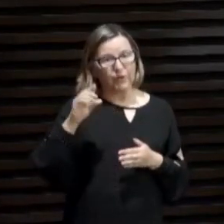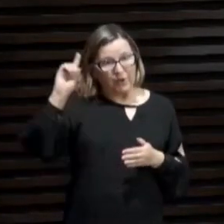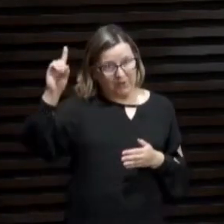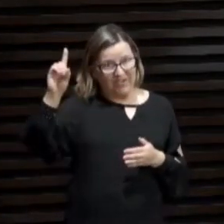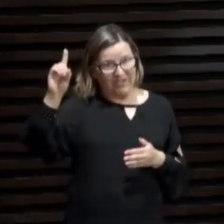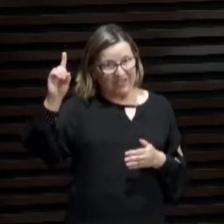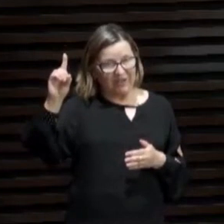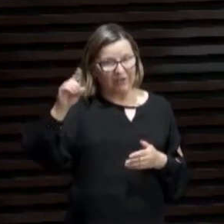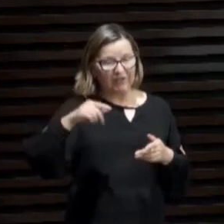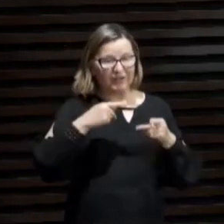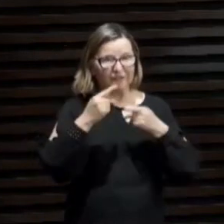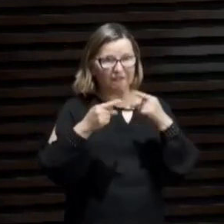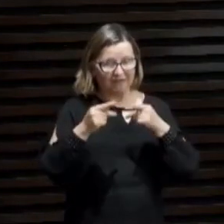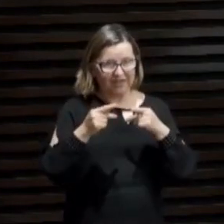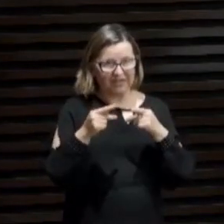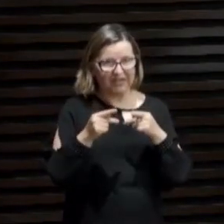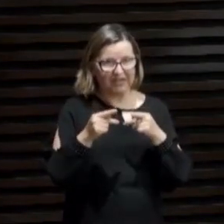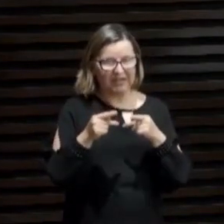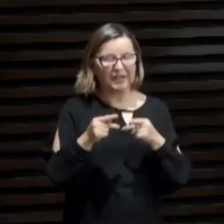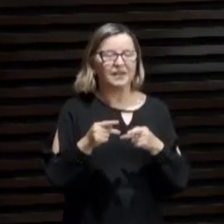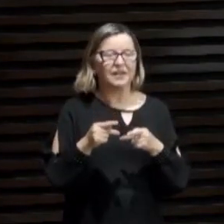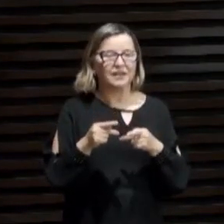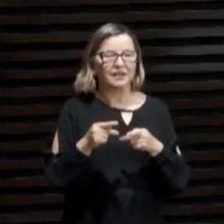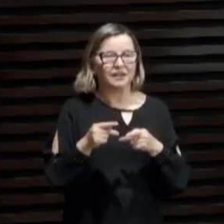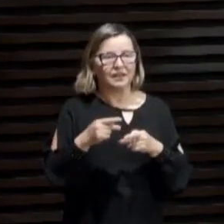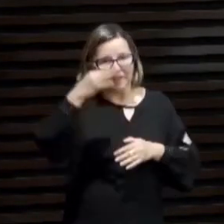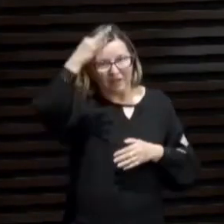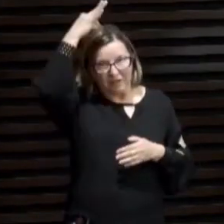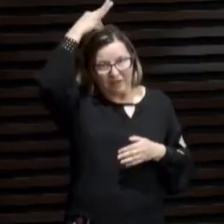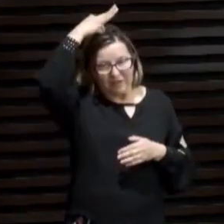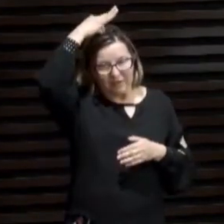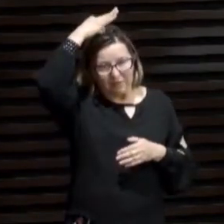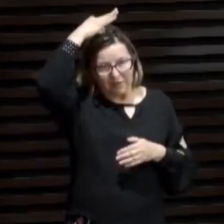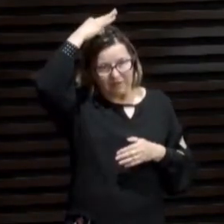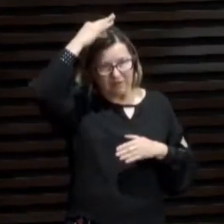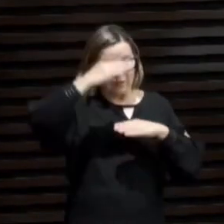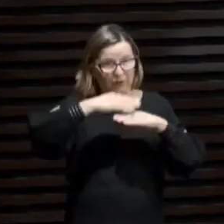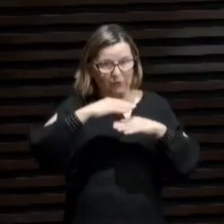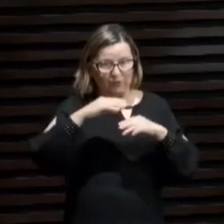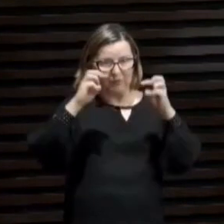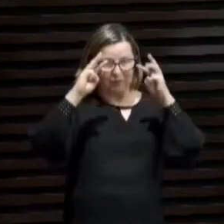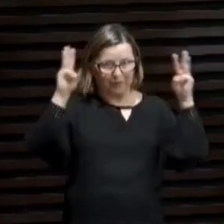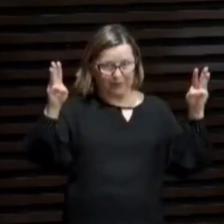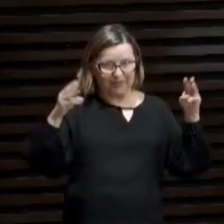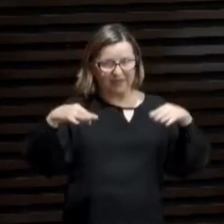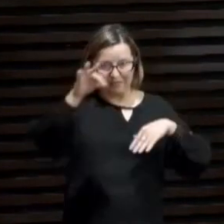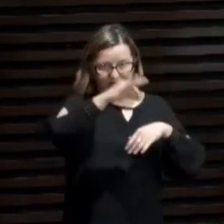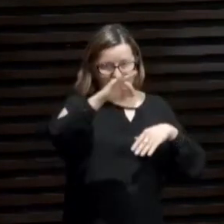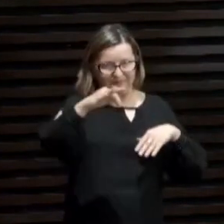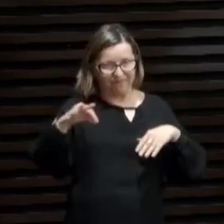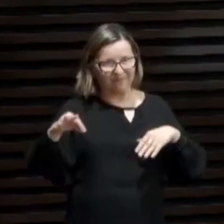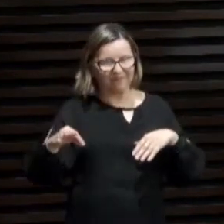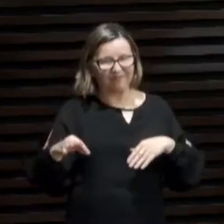do espírito que está sobre ti e o porei sobre eles, e contigo levarão a carga do povo, para que não